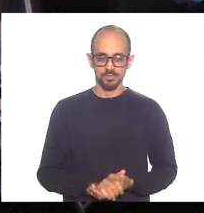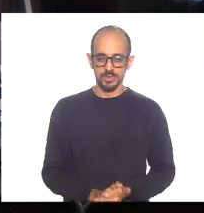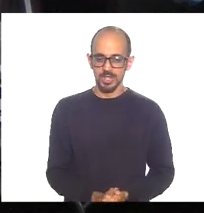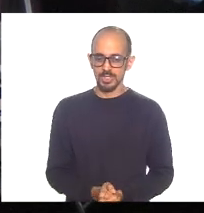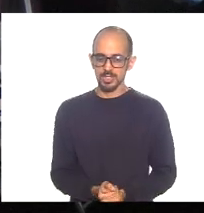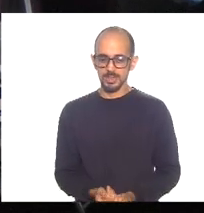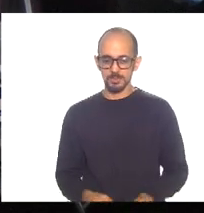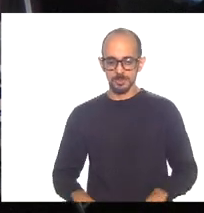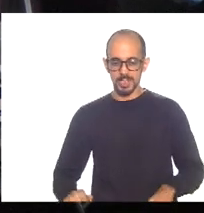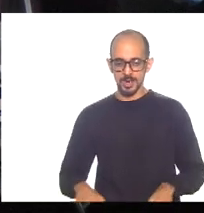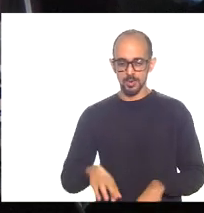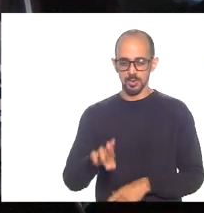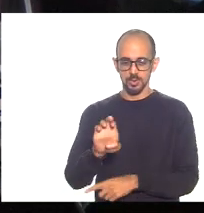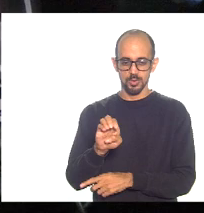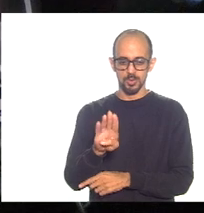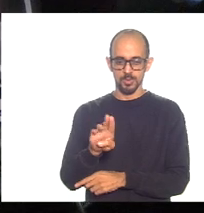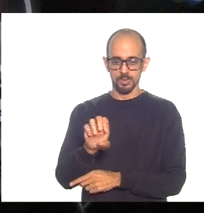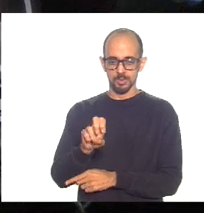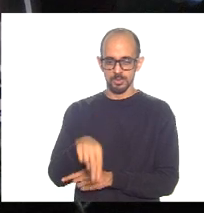Rubens Bontempo.